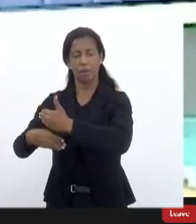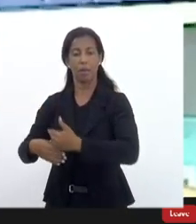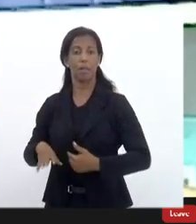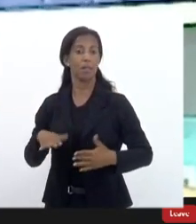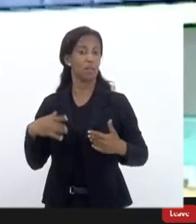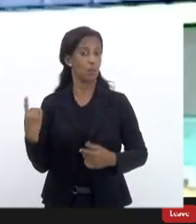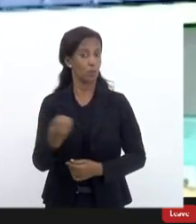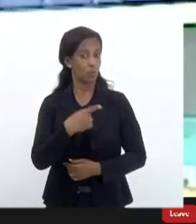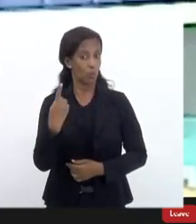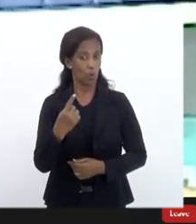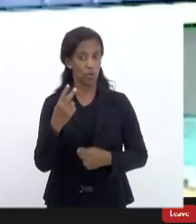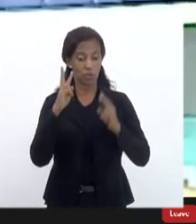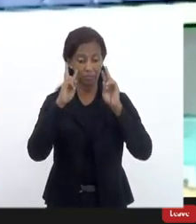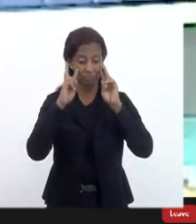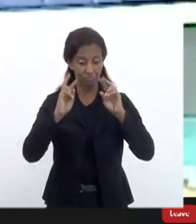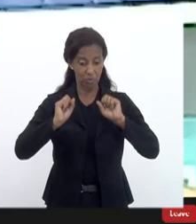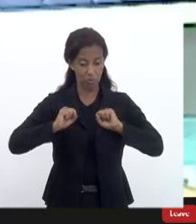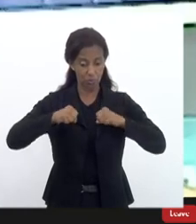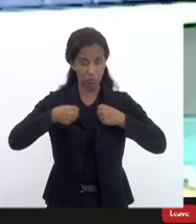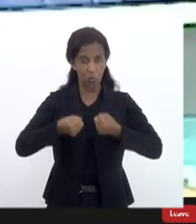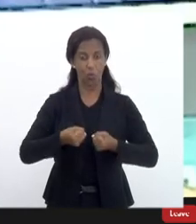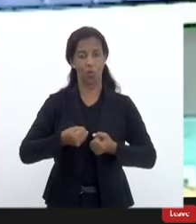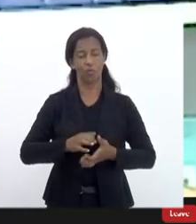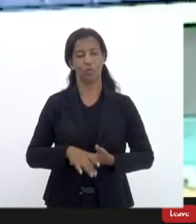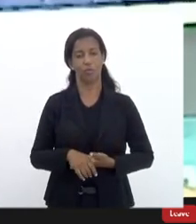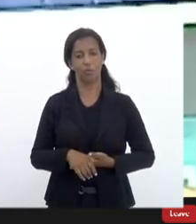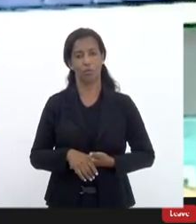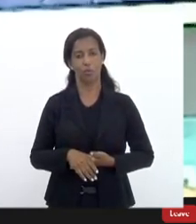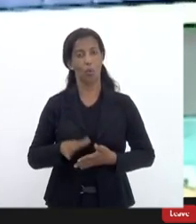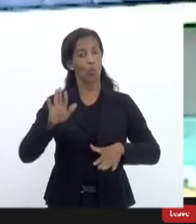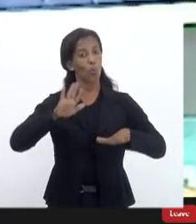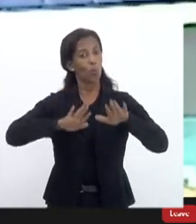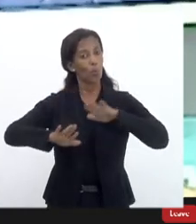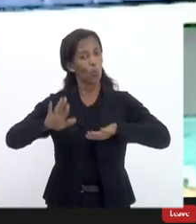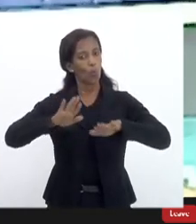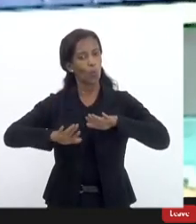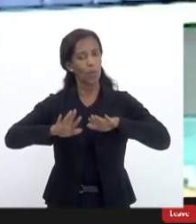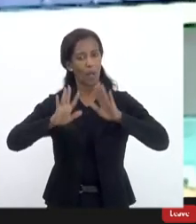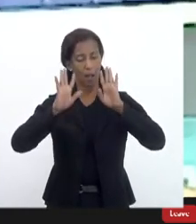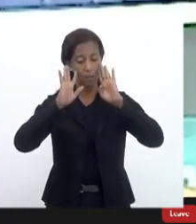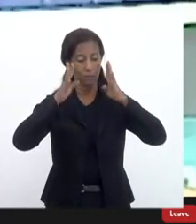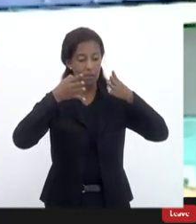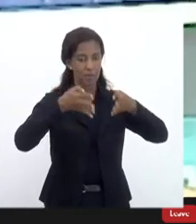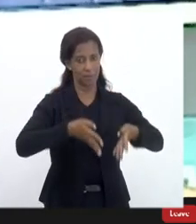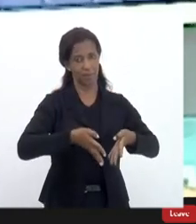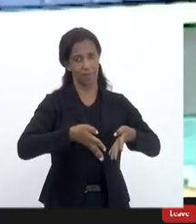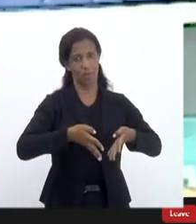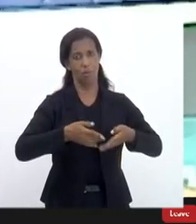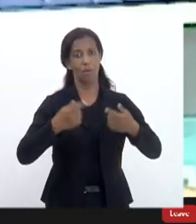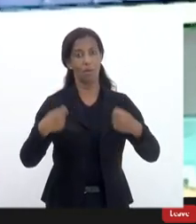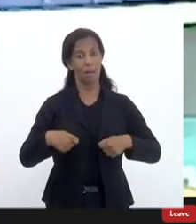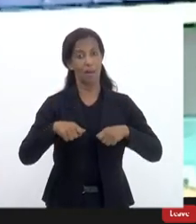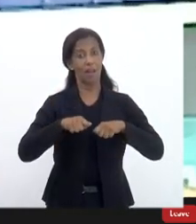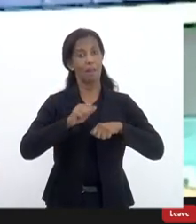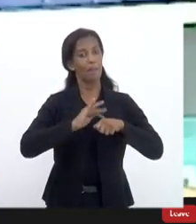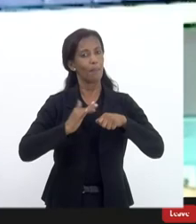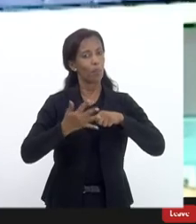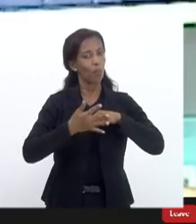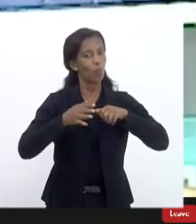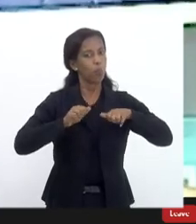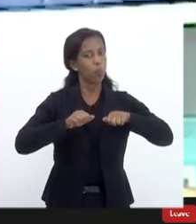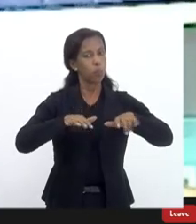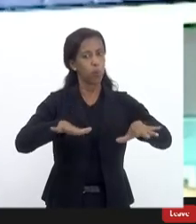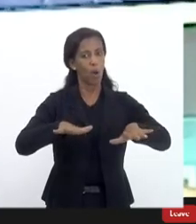que redobrar nossos cuidados, redobrar nossa atenção. A pandemia ainda não